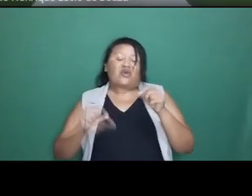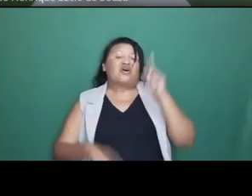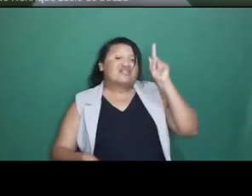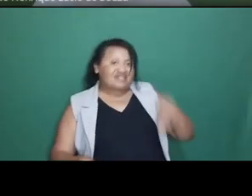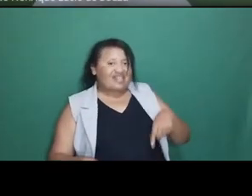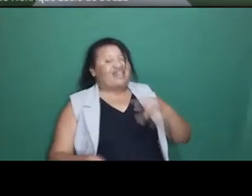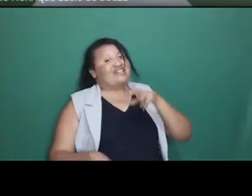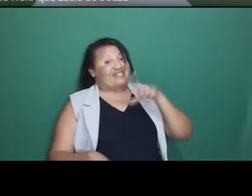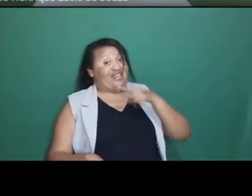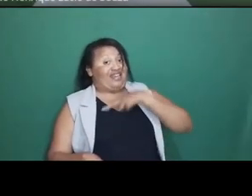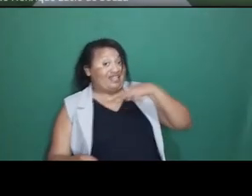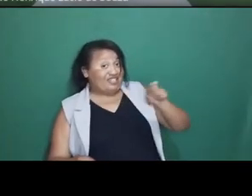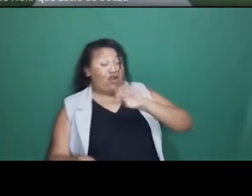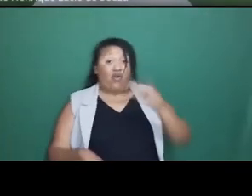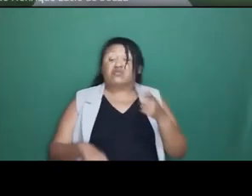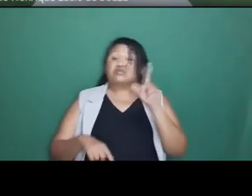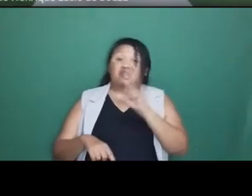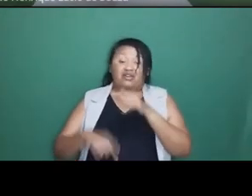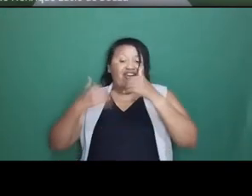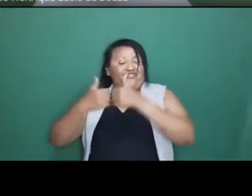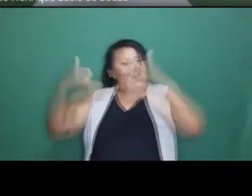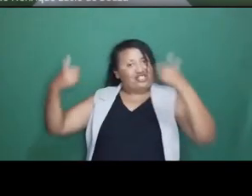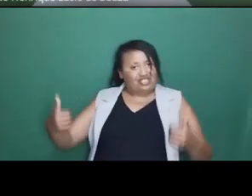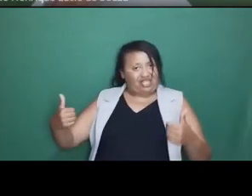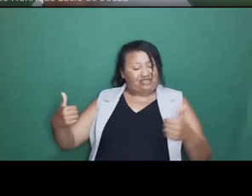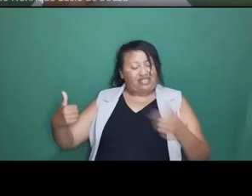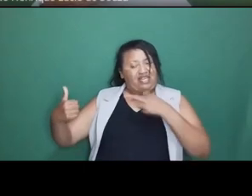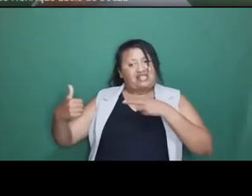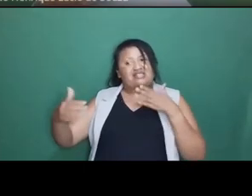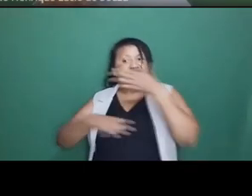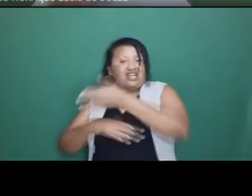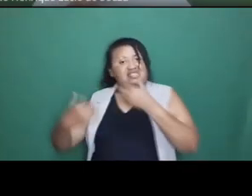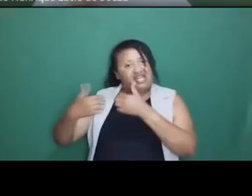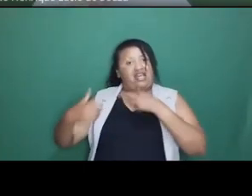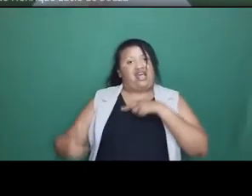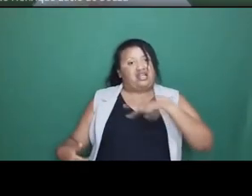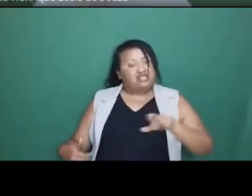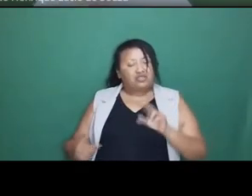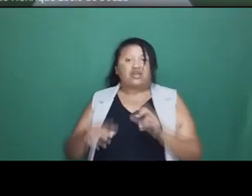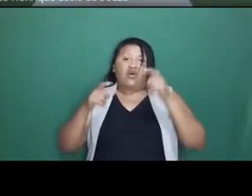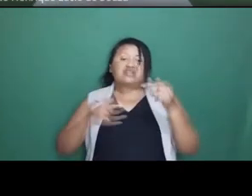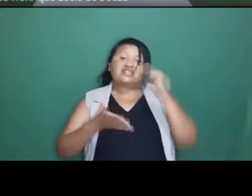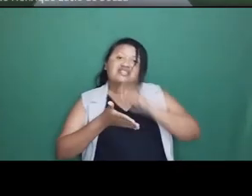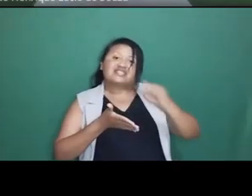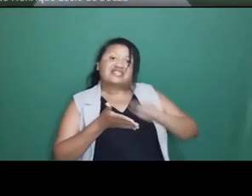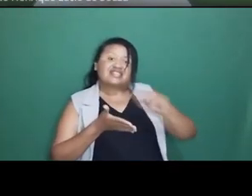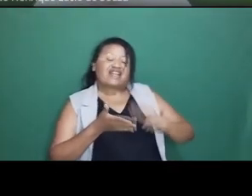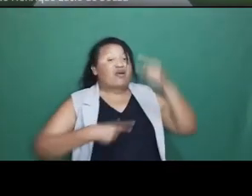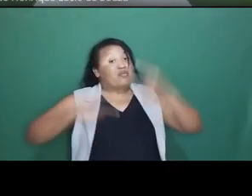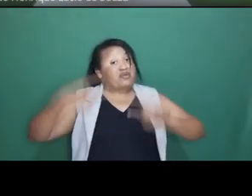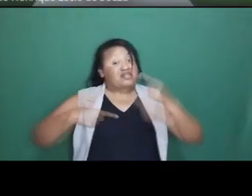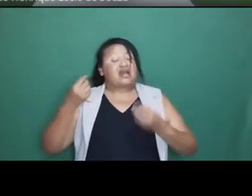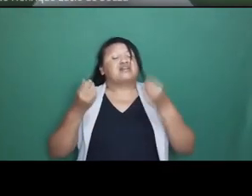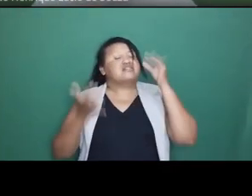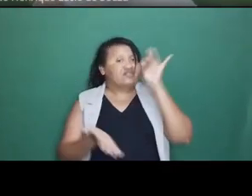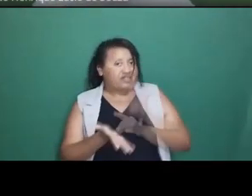afastado da de interferências religiosas e no qual ele escreve a política Como